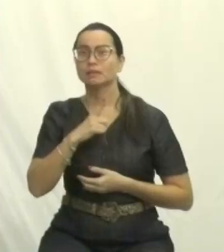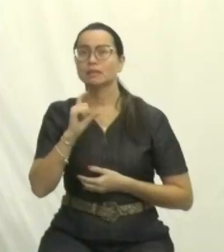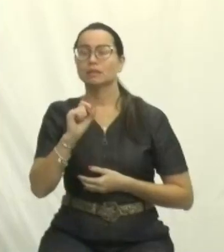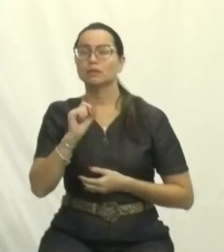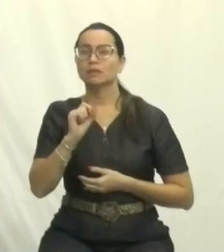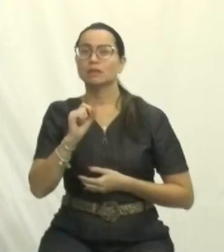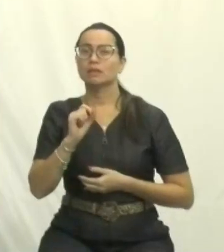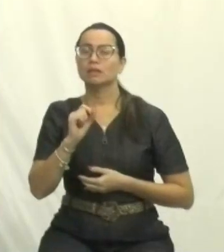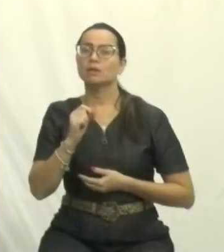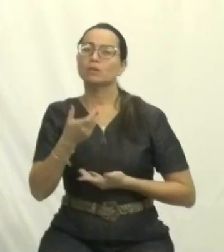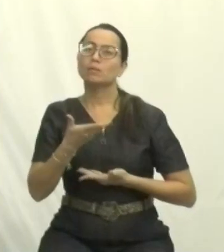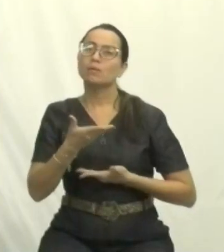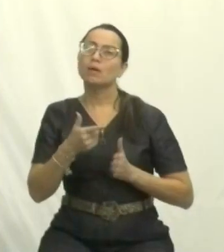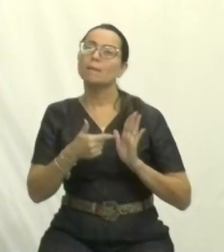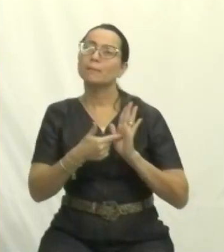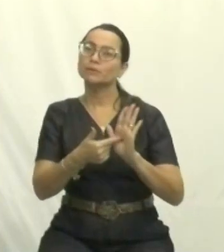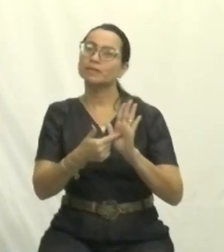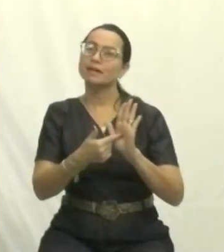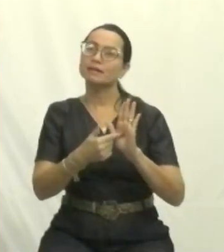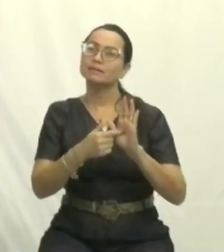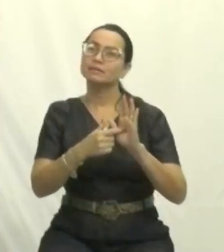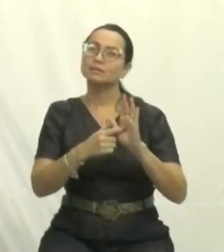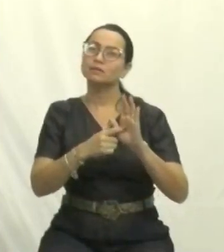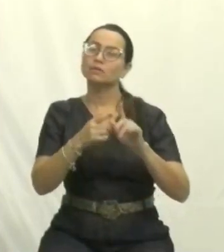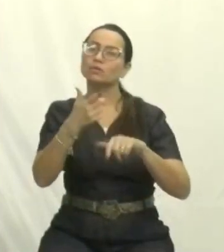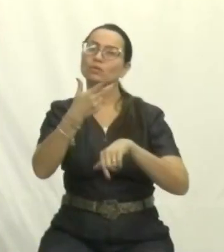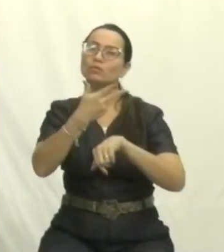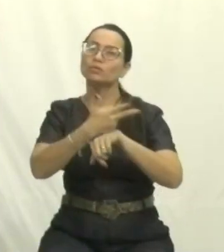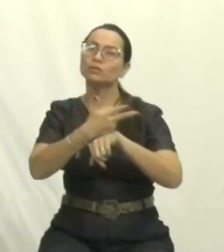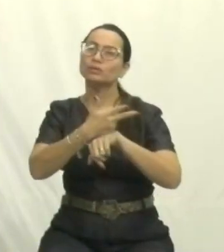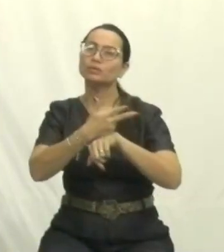pessoal puder soltá-la na tela.